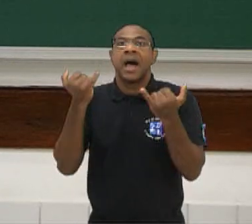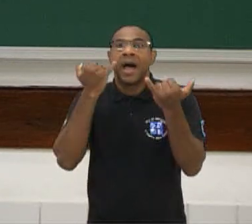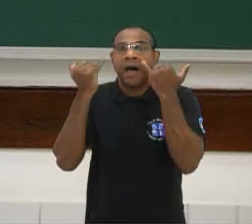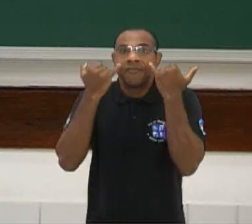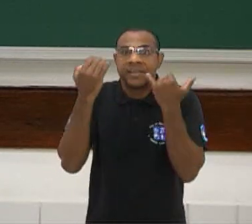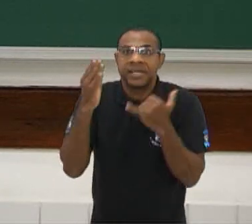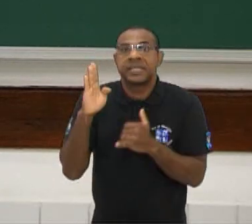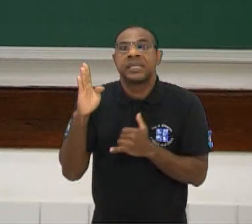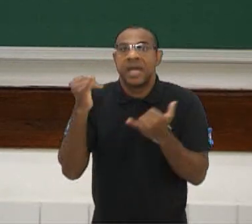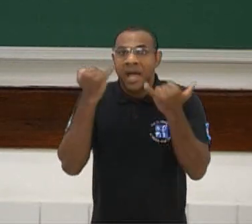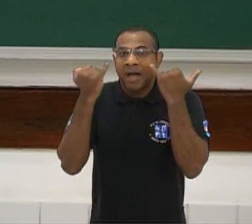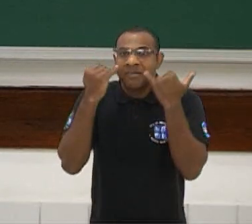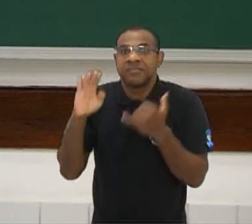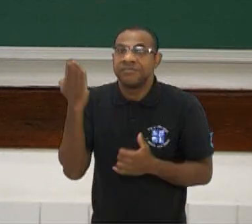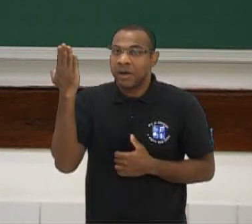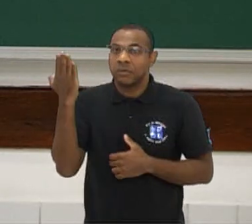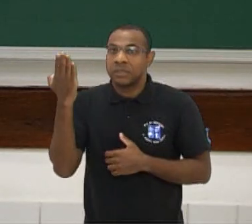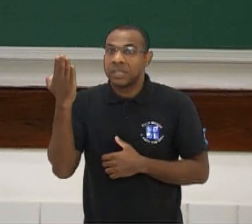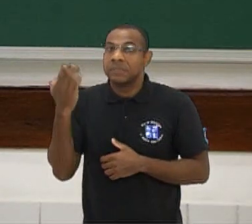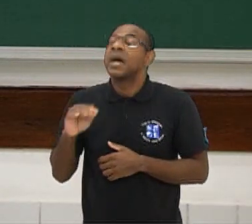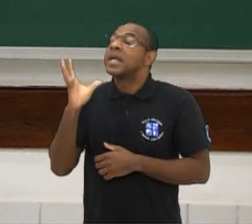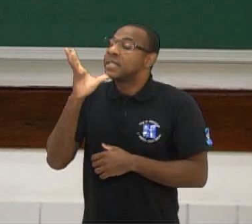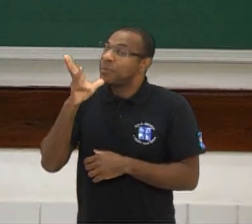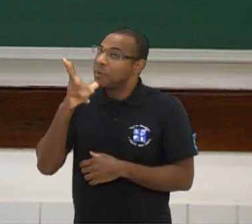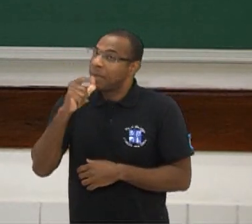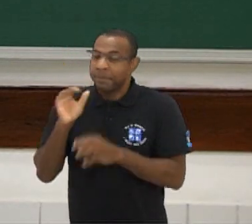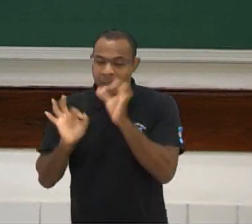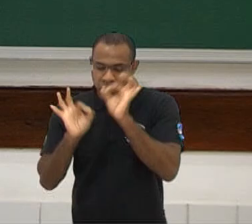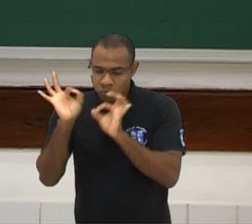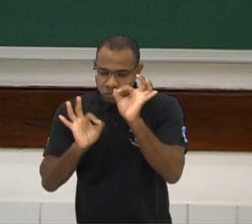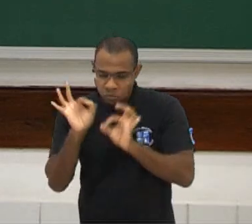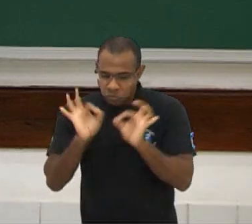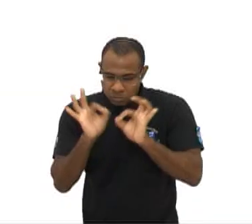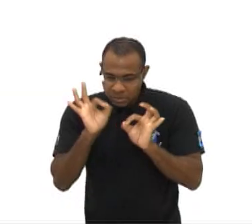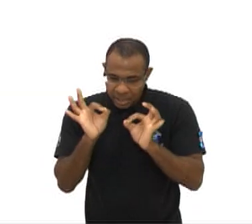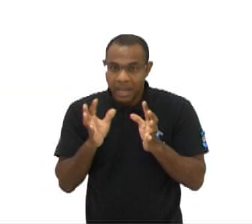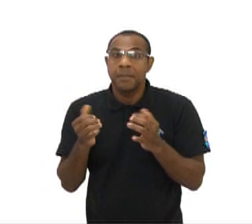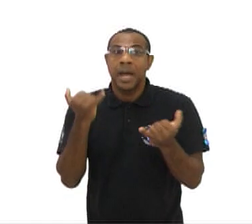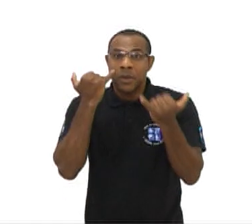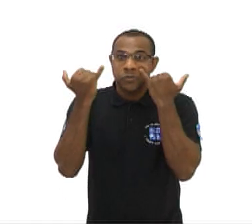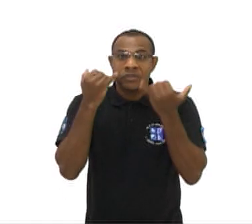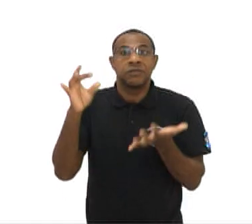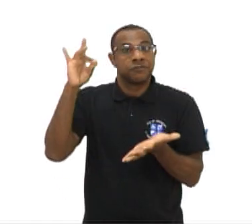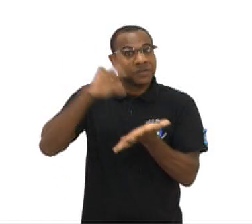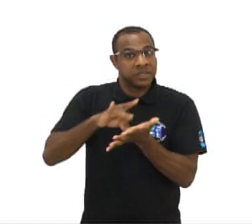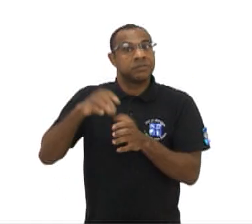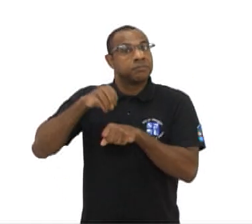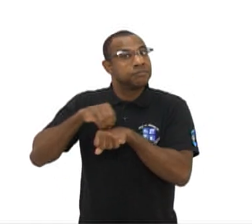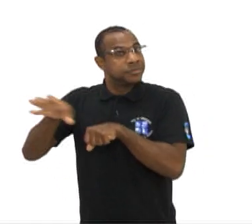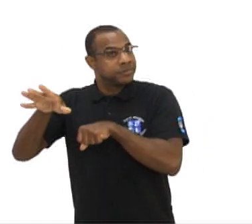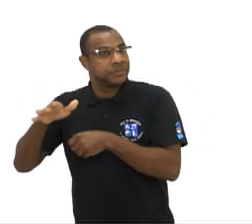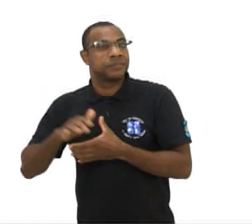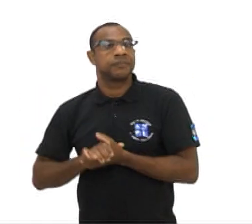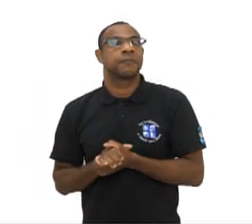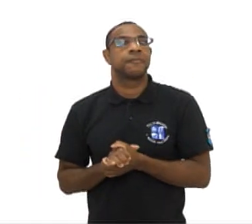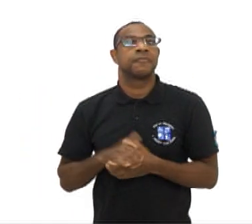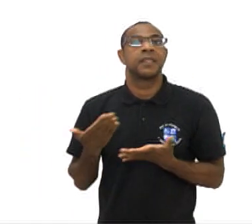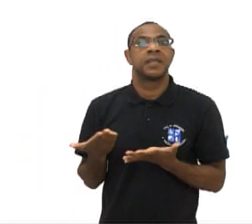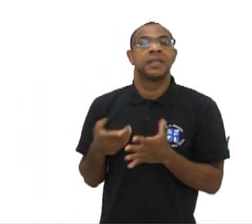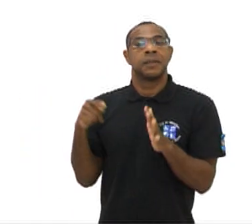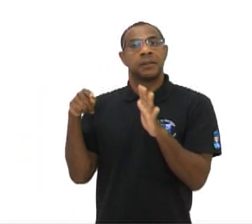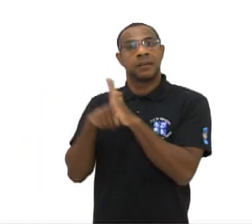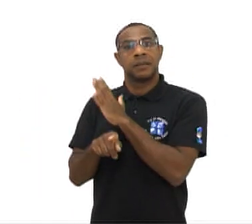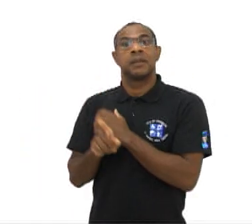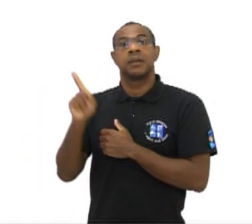mais, mas trazer uma notícia que seja verdadeira. E hoje, de acordo com o texto, um dos motivos